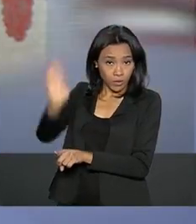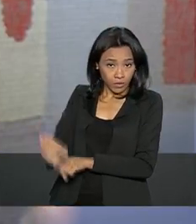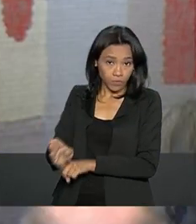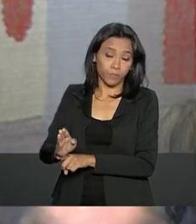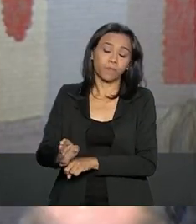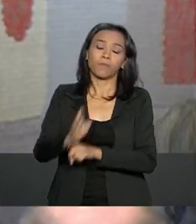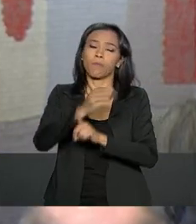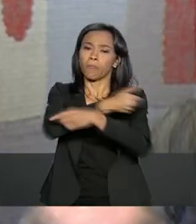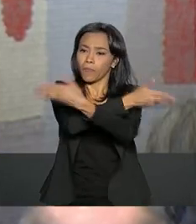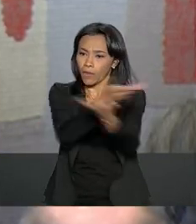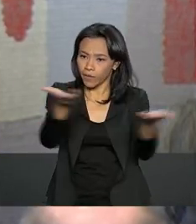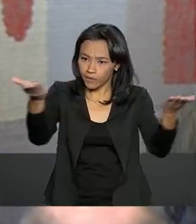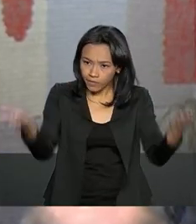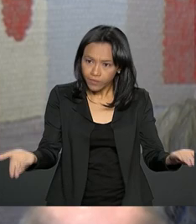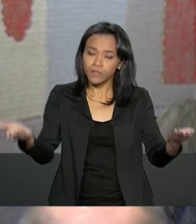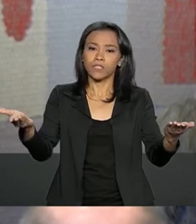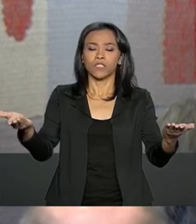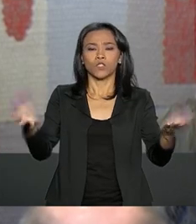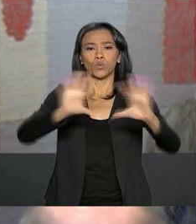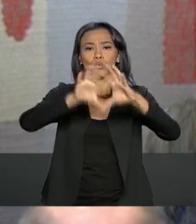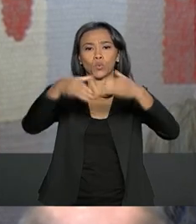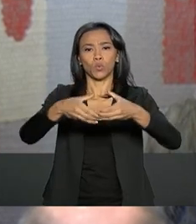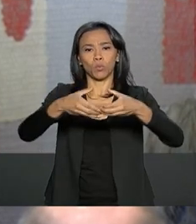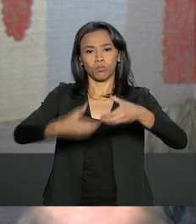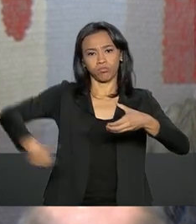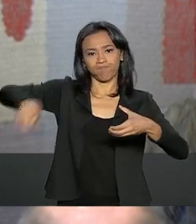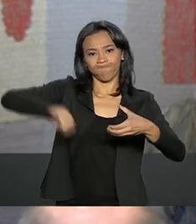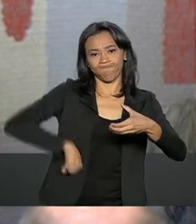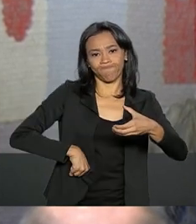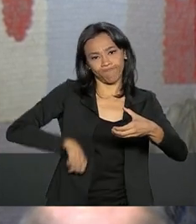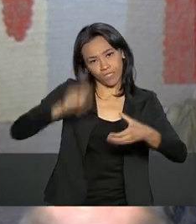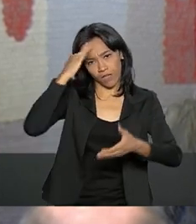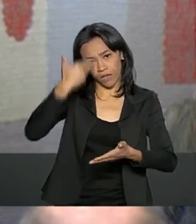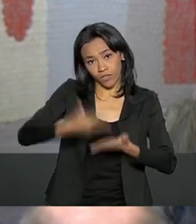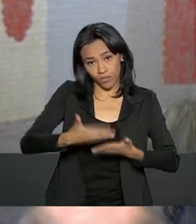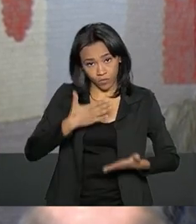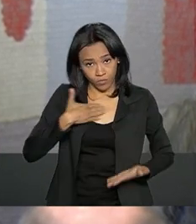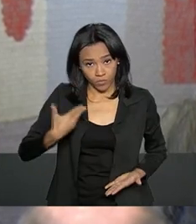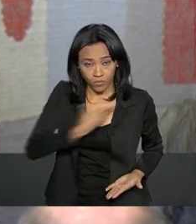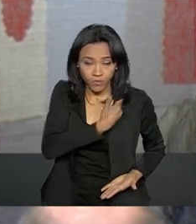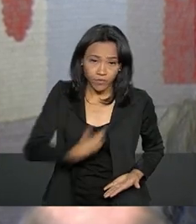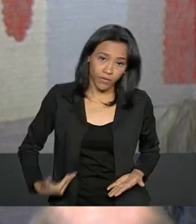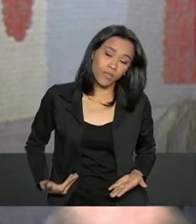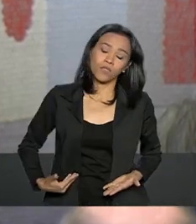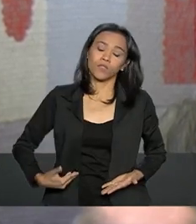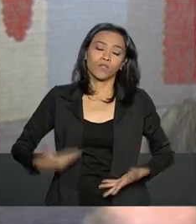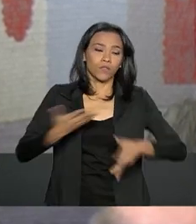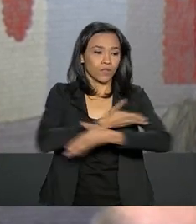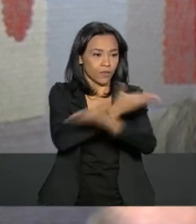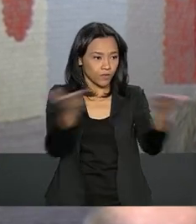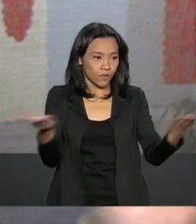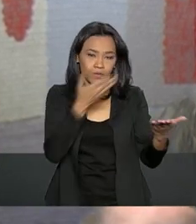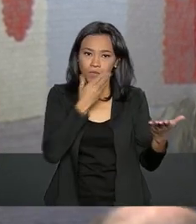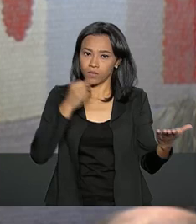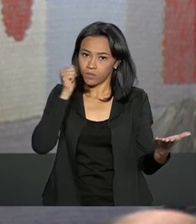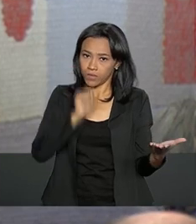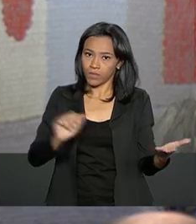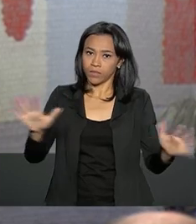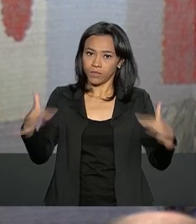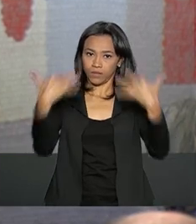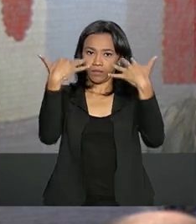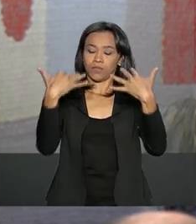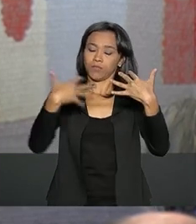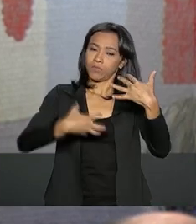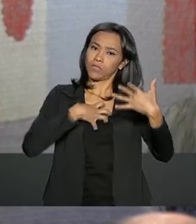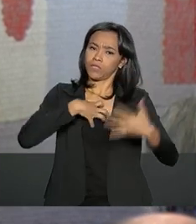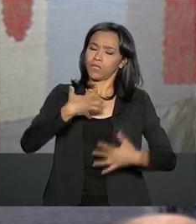senhoras e senhores integrantes do corpo diplomático acreditado junto ao meu governo. Senhoras e senhores, é uma